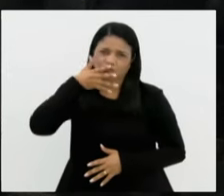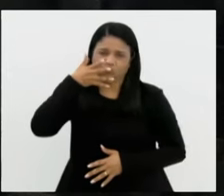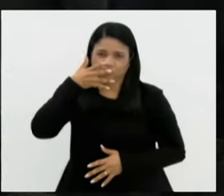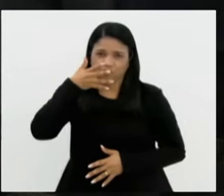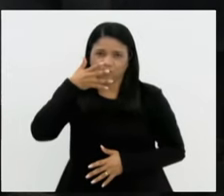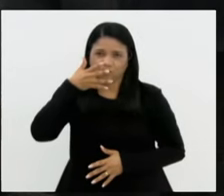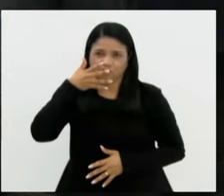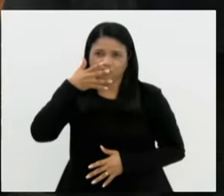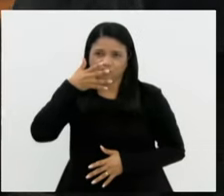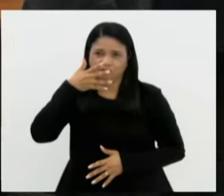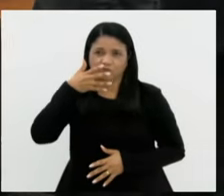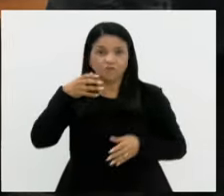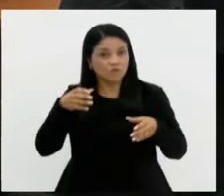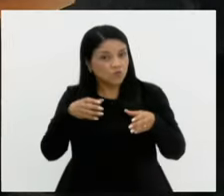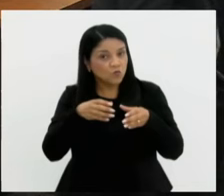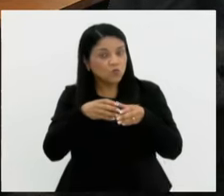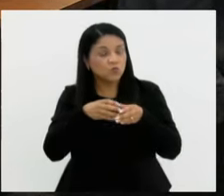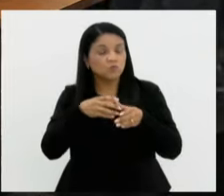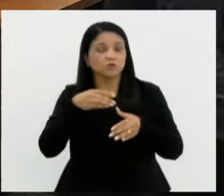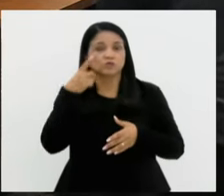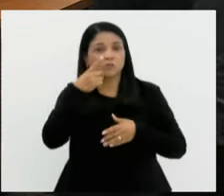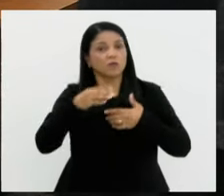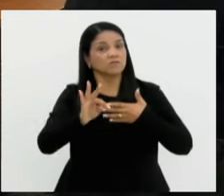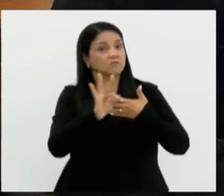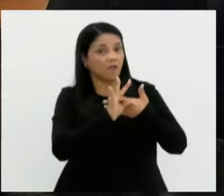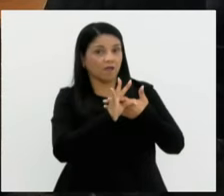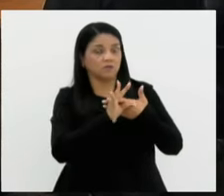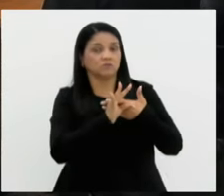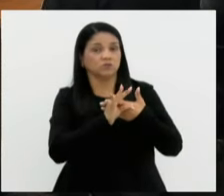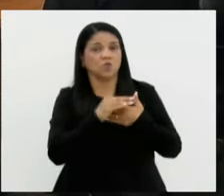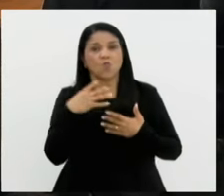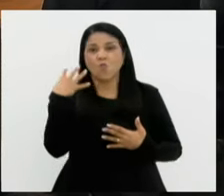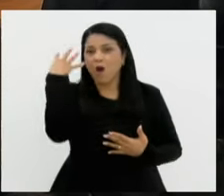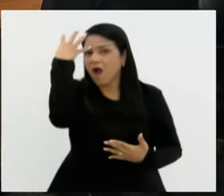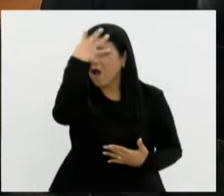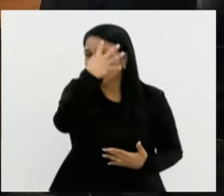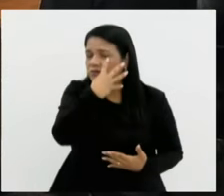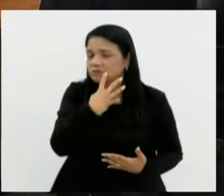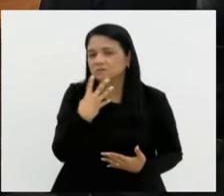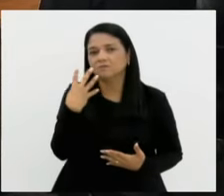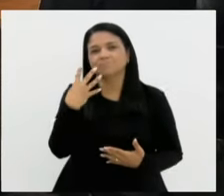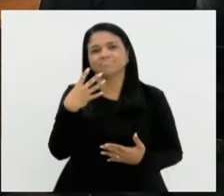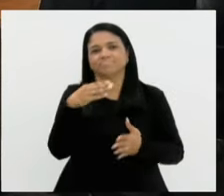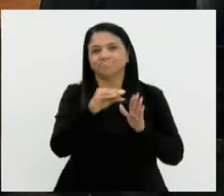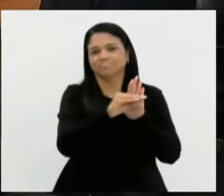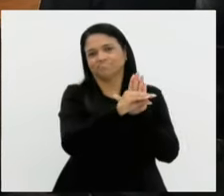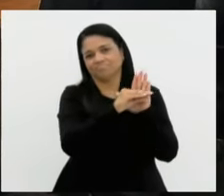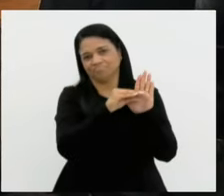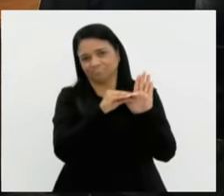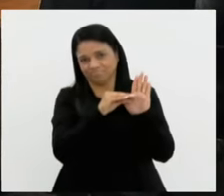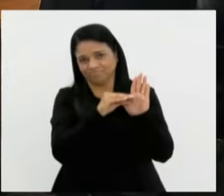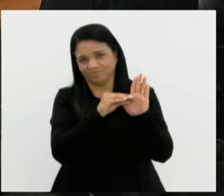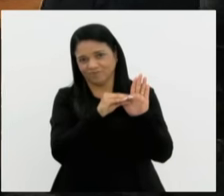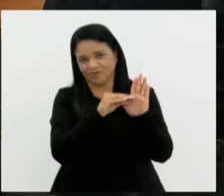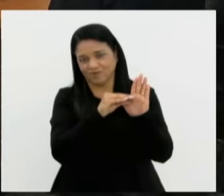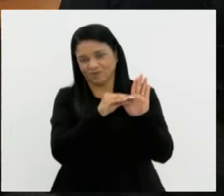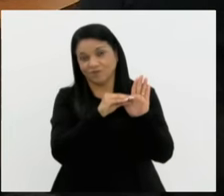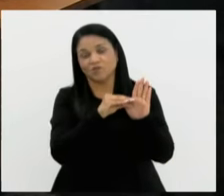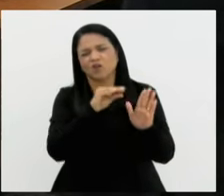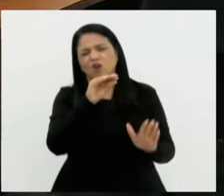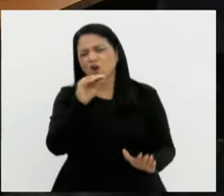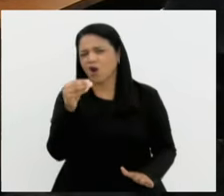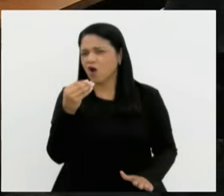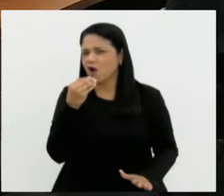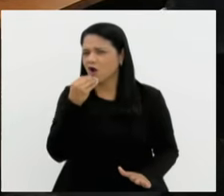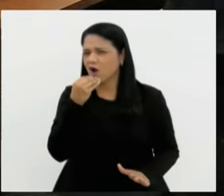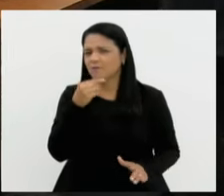Vamos ser técnicos. E aí, depois de 4 horas de sessão, presidente, me vem uma emenda, que obviamente os autores sabem que ela